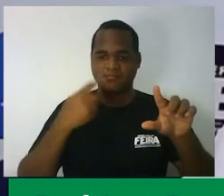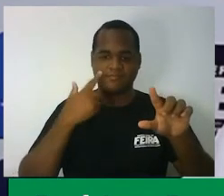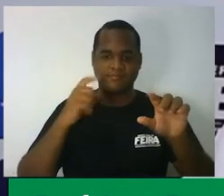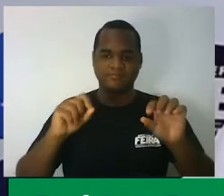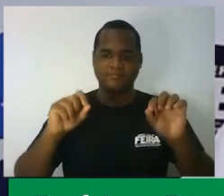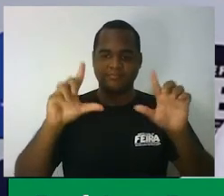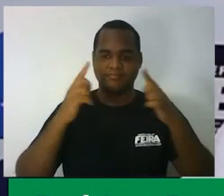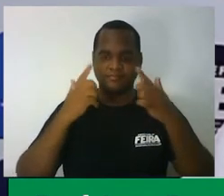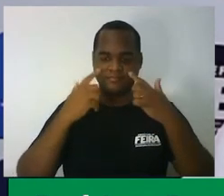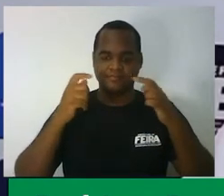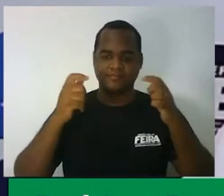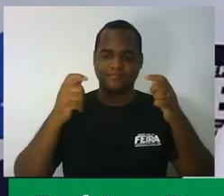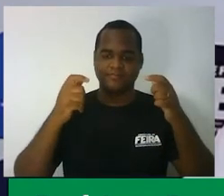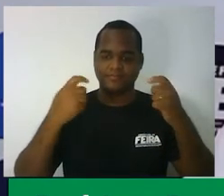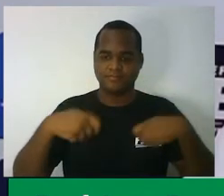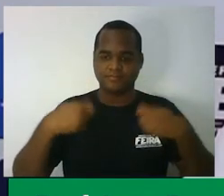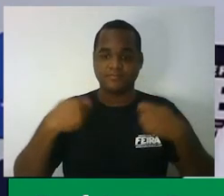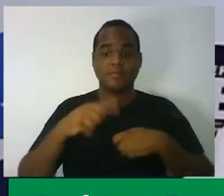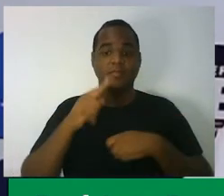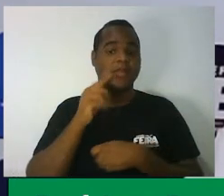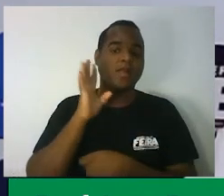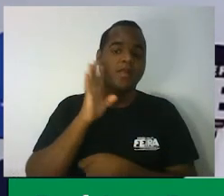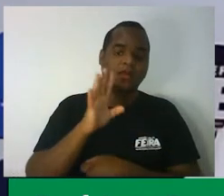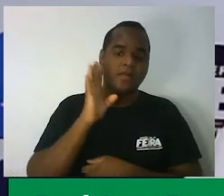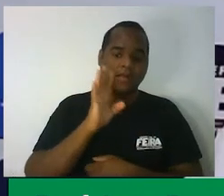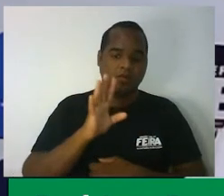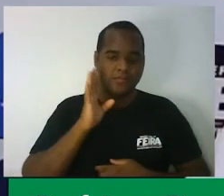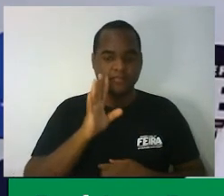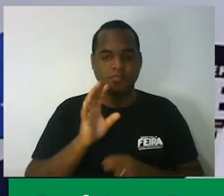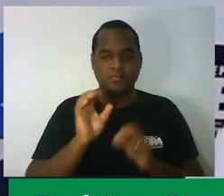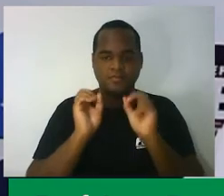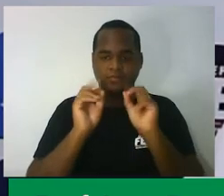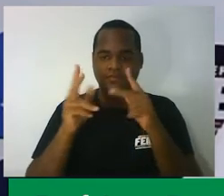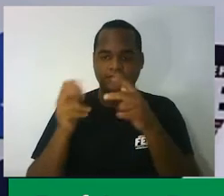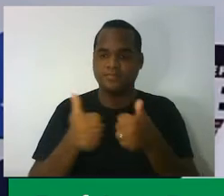quadro, vai ficar bacana.